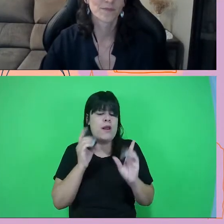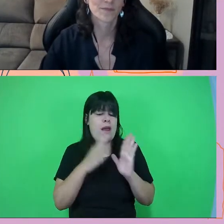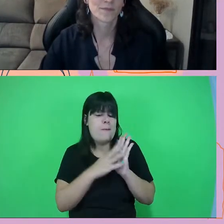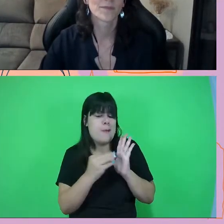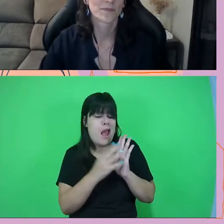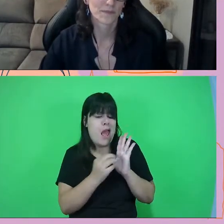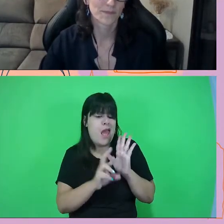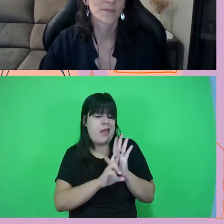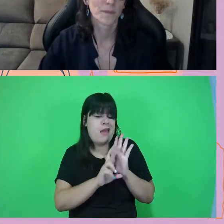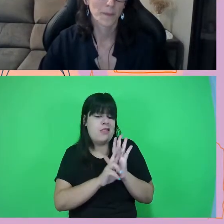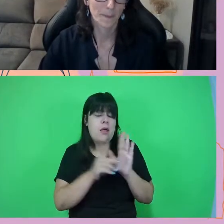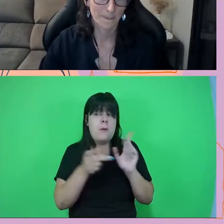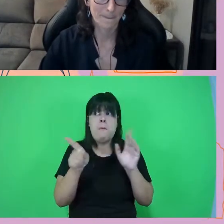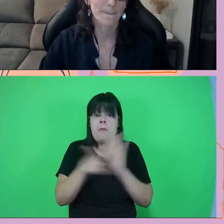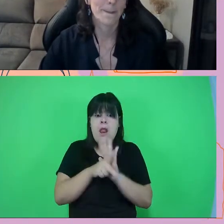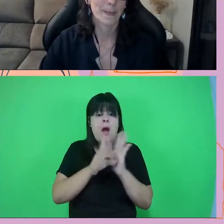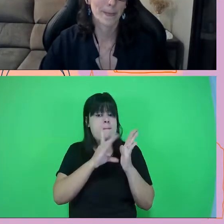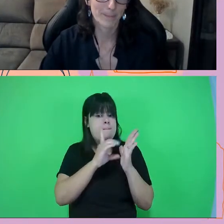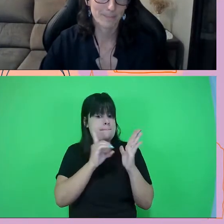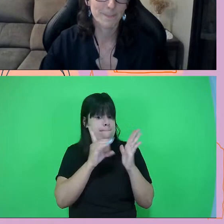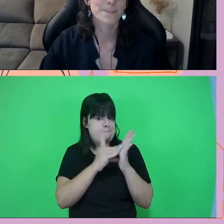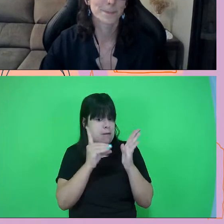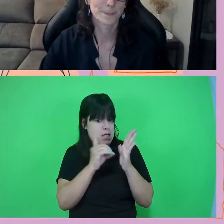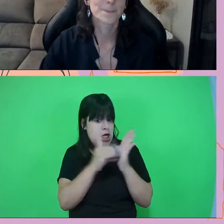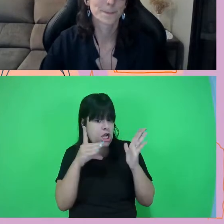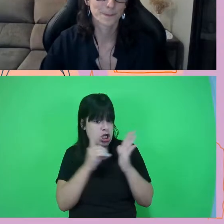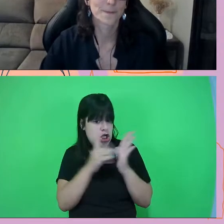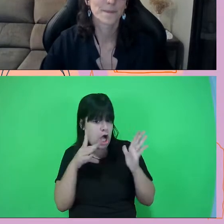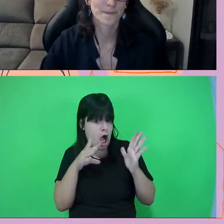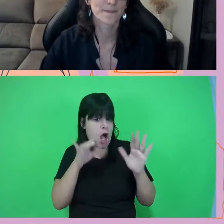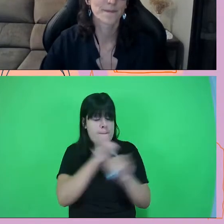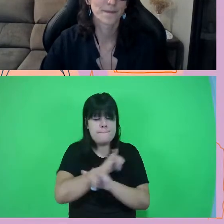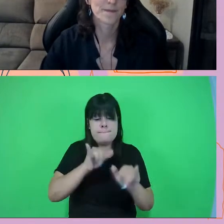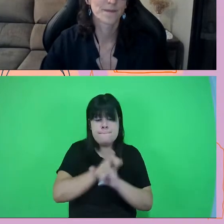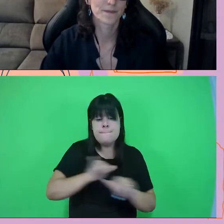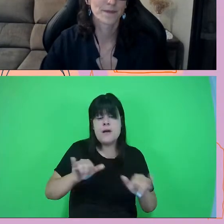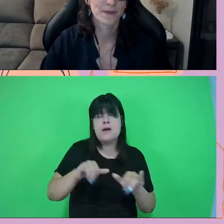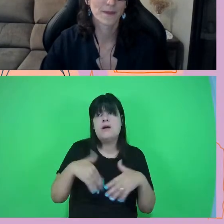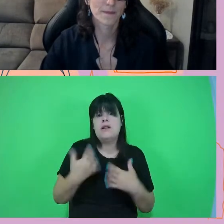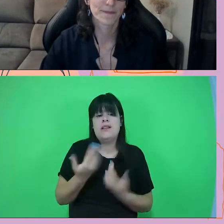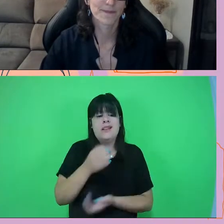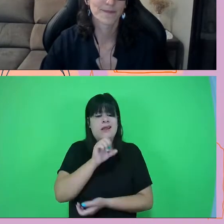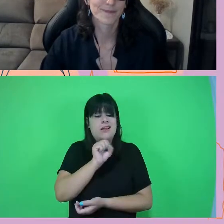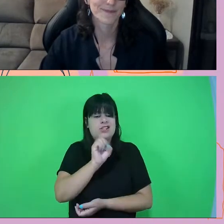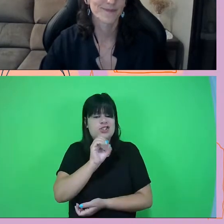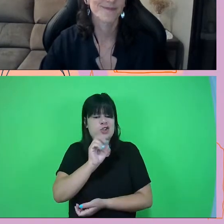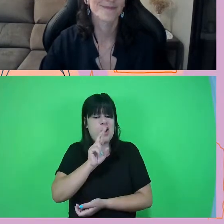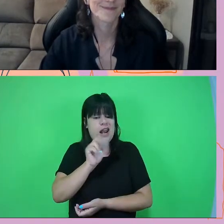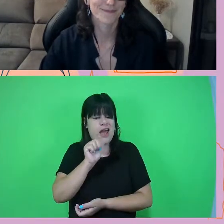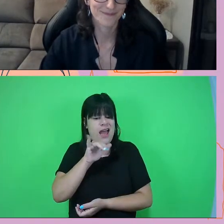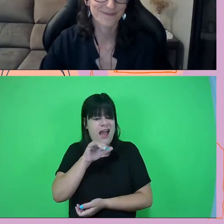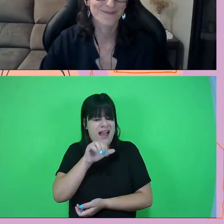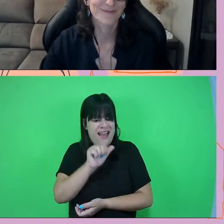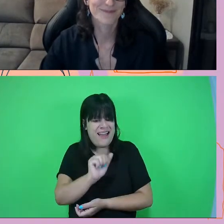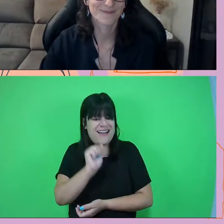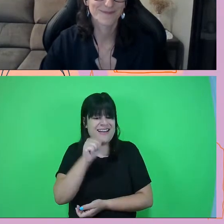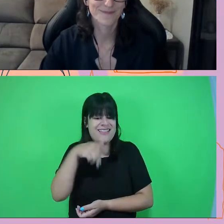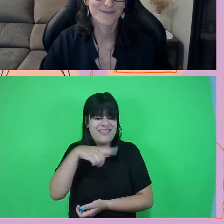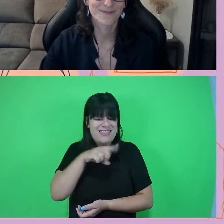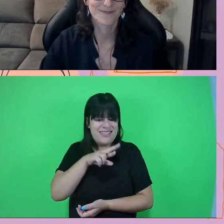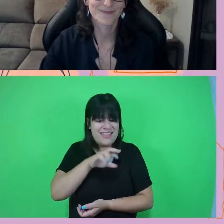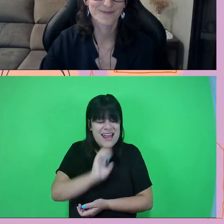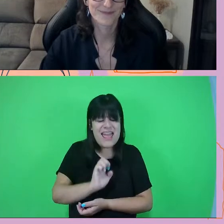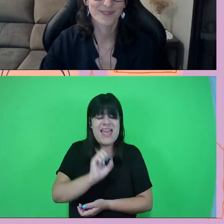divulgada pelas mídias. As referências existiam, né? Cito uma delas, a Soraya André, né, que pioneira de judô, Solange